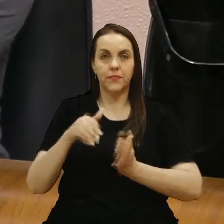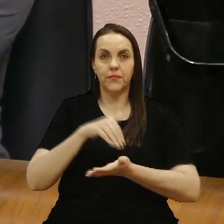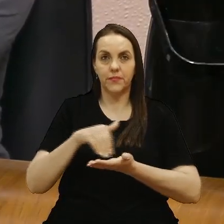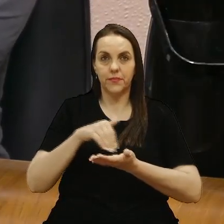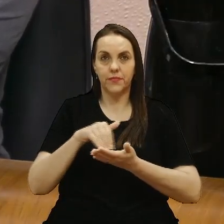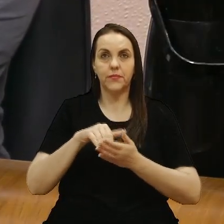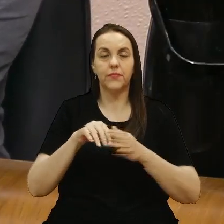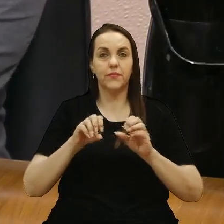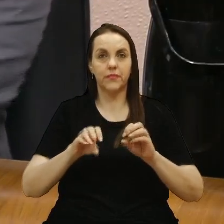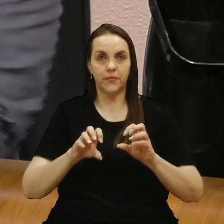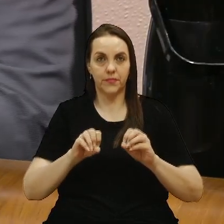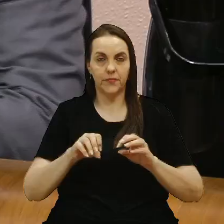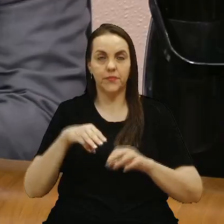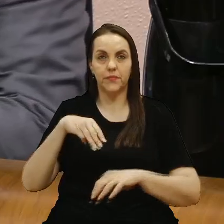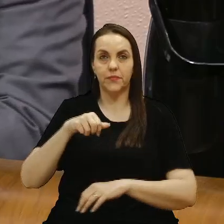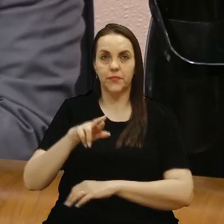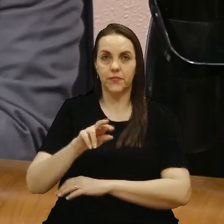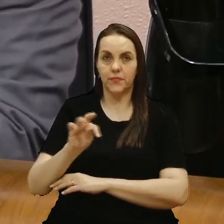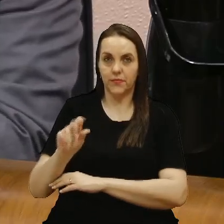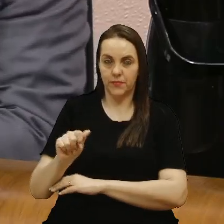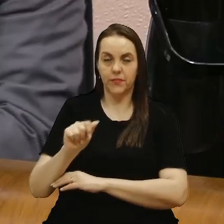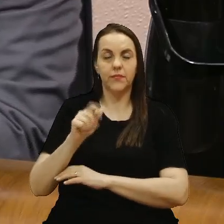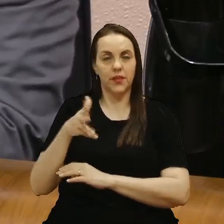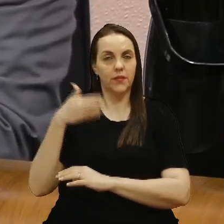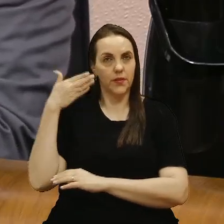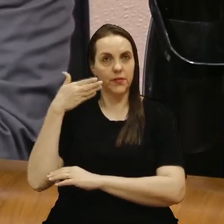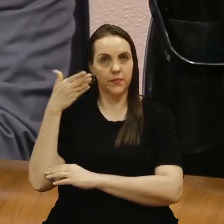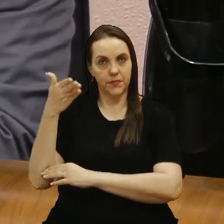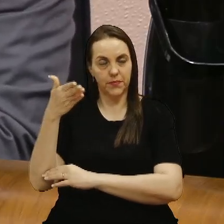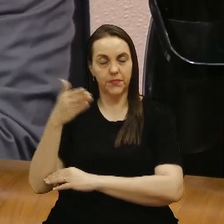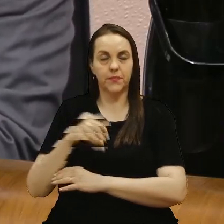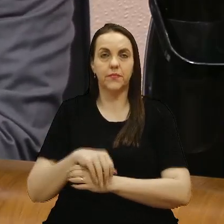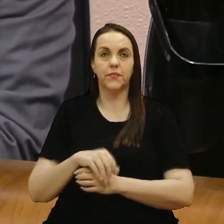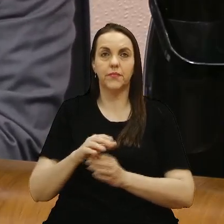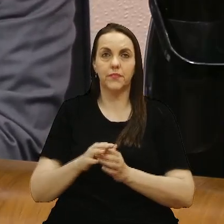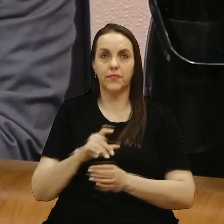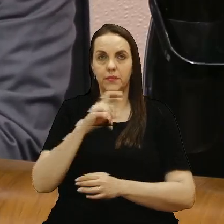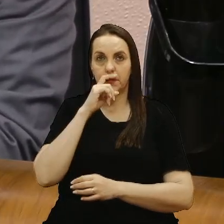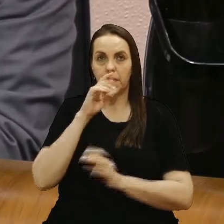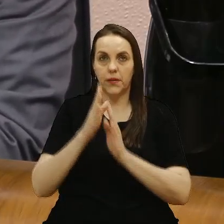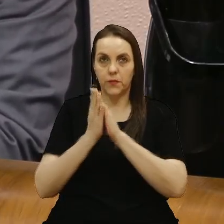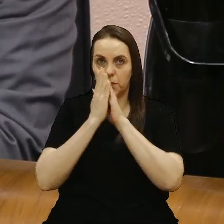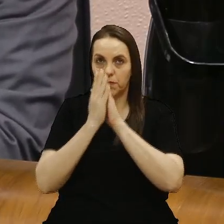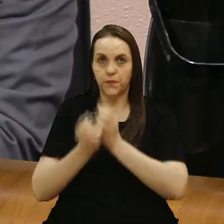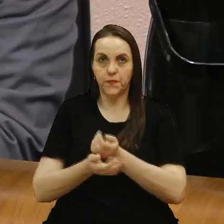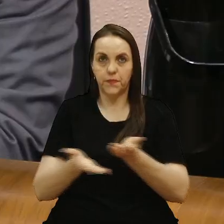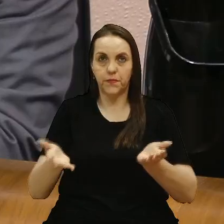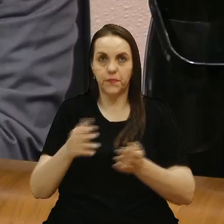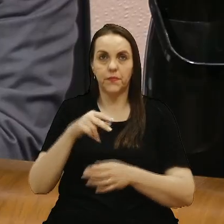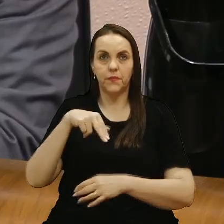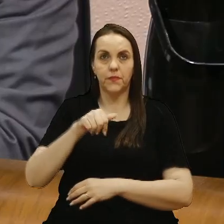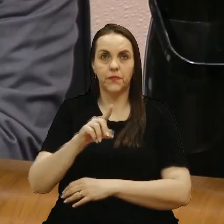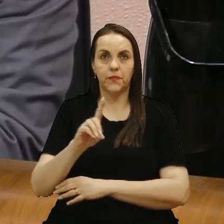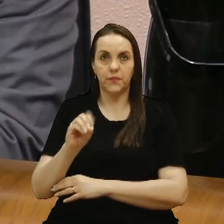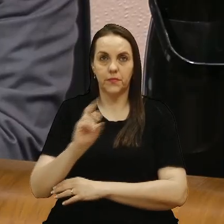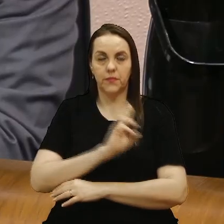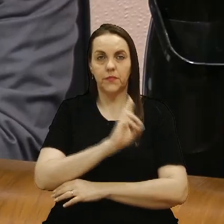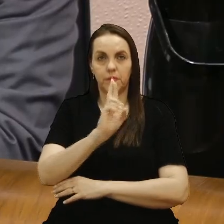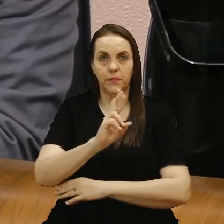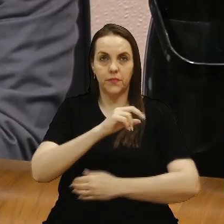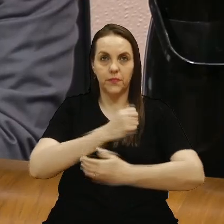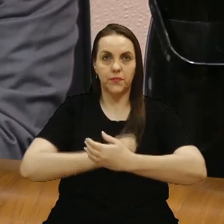se pronunciará como autoridade. Painado e toda a discussão e representação aqui das